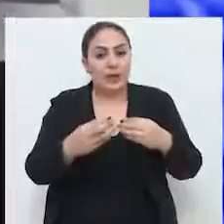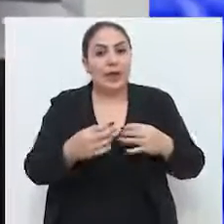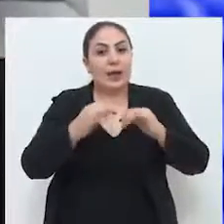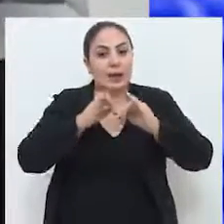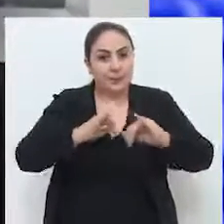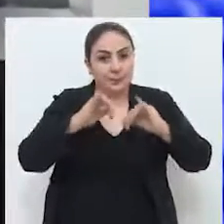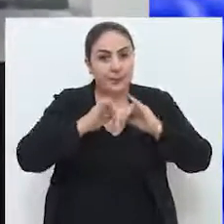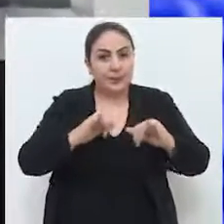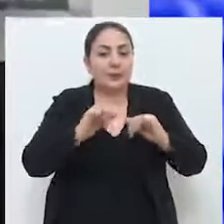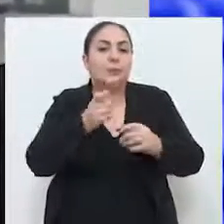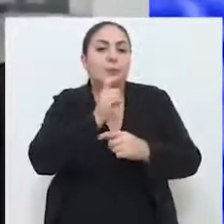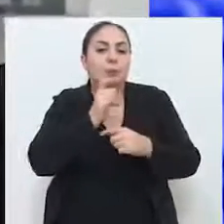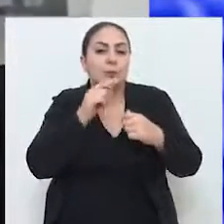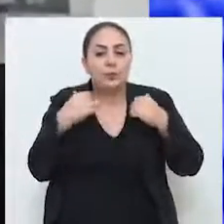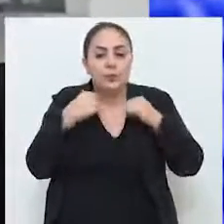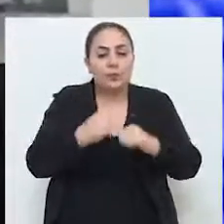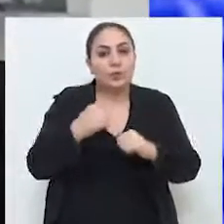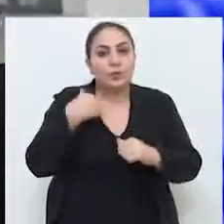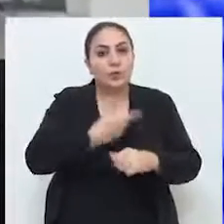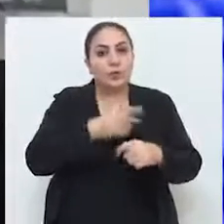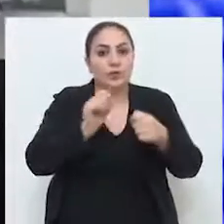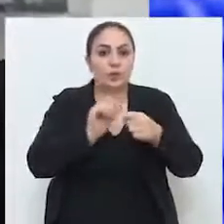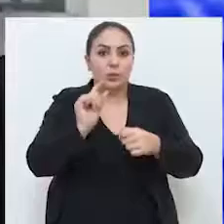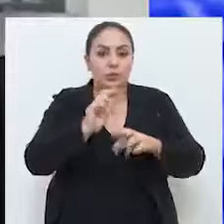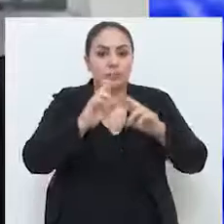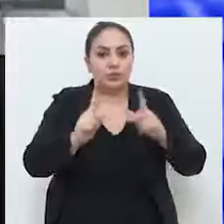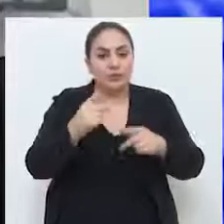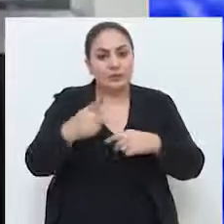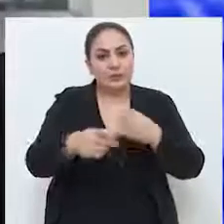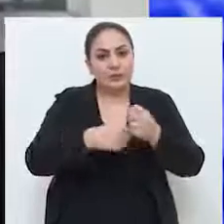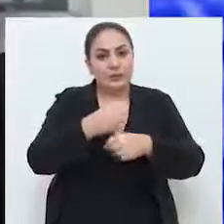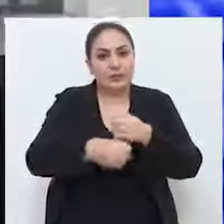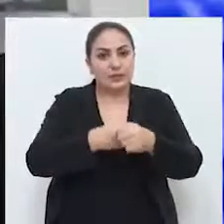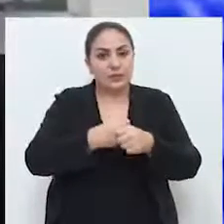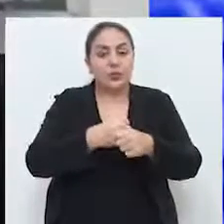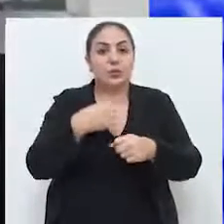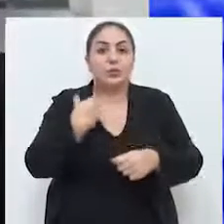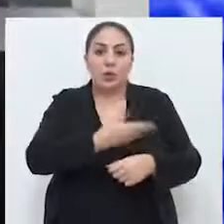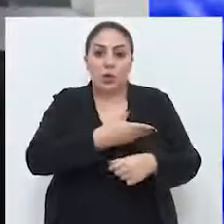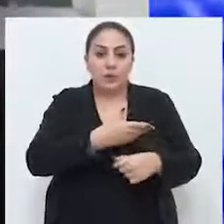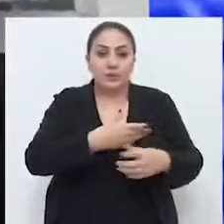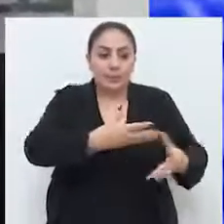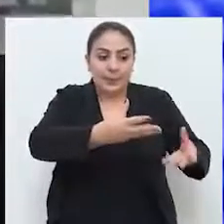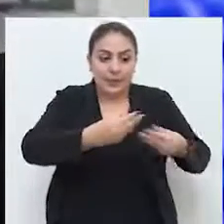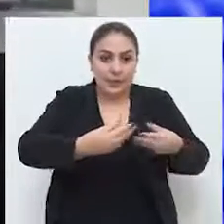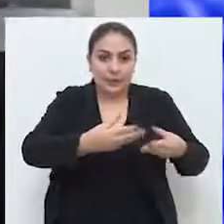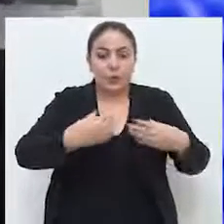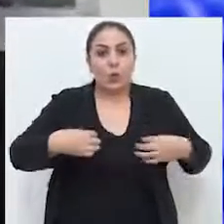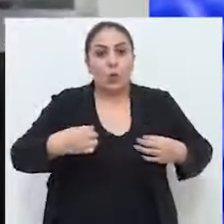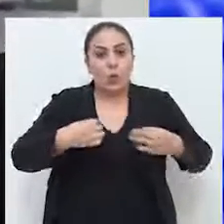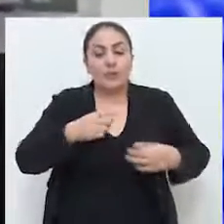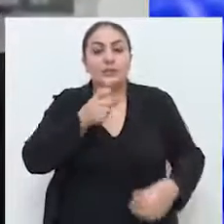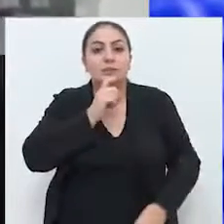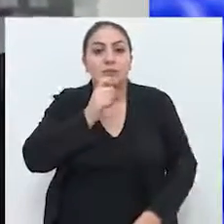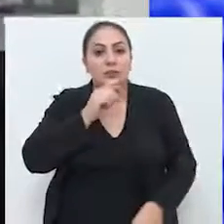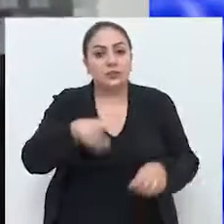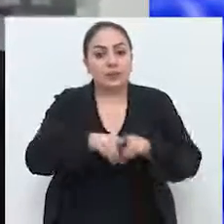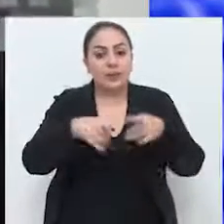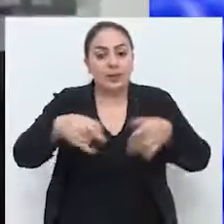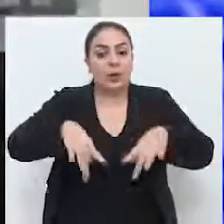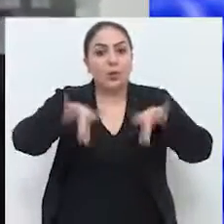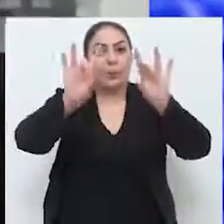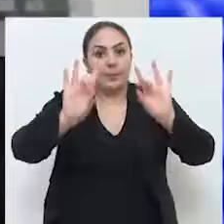do agasalho, nós estamos fazendo um pouco diferente este ano. Estamos arrecadando, então, roupas de inverno e